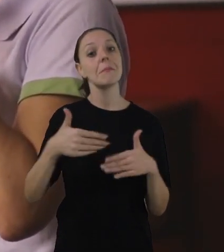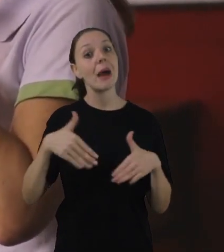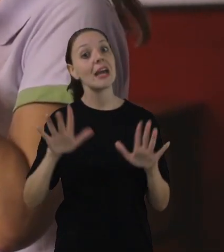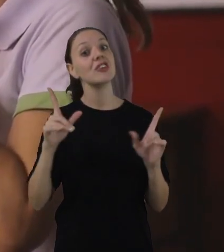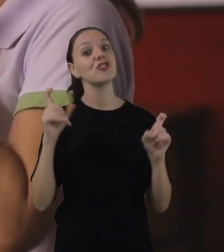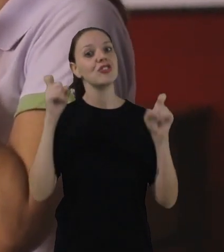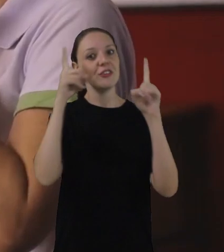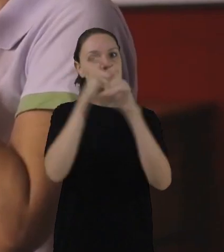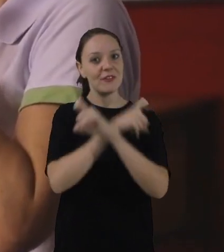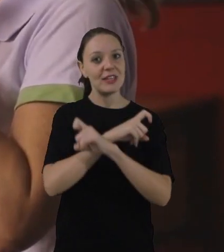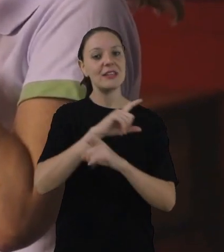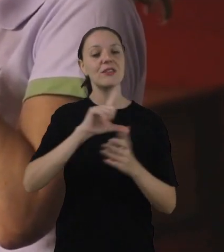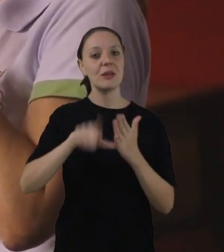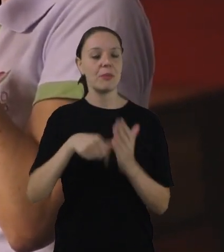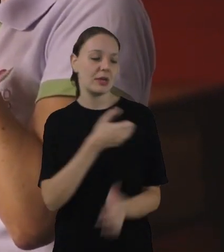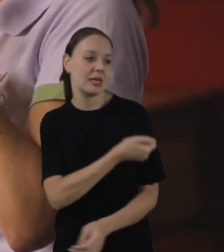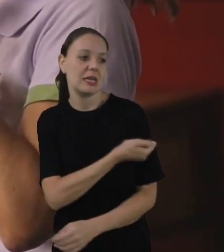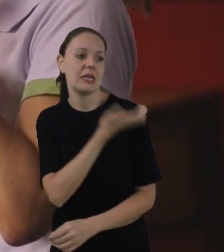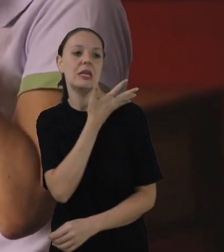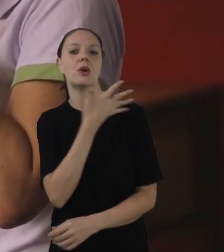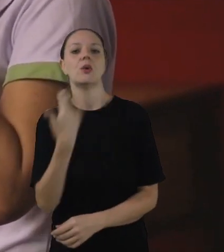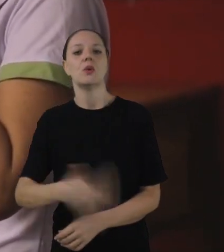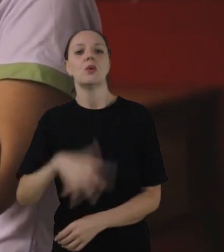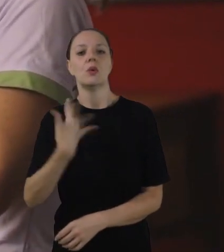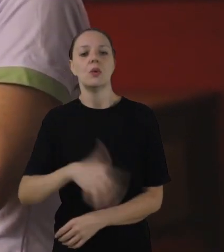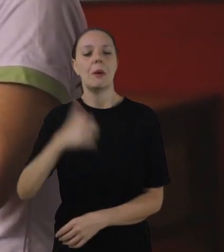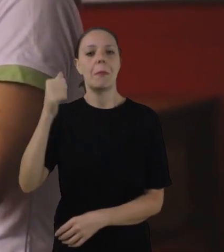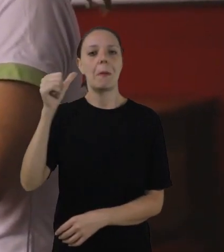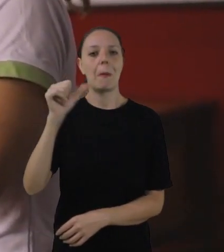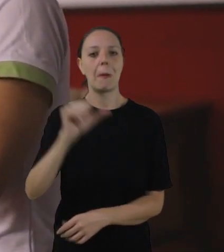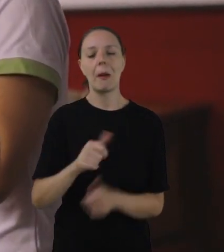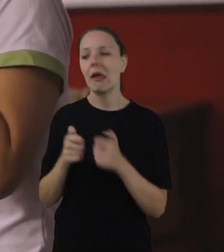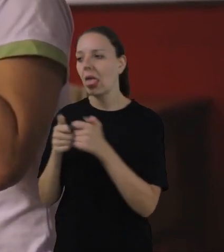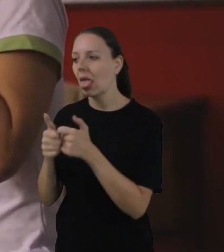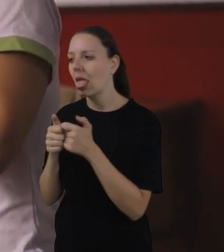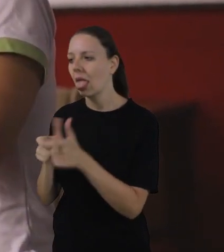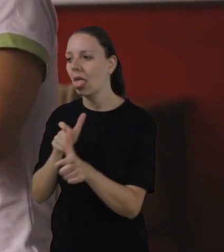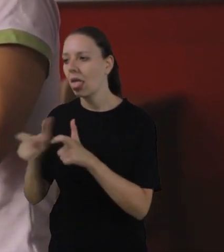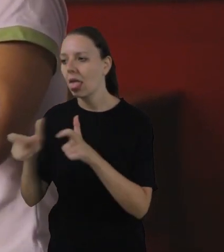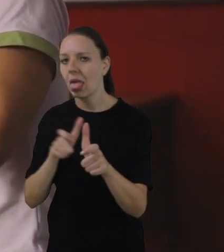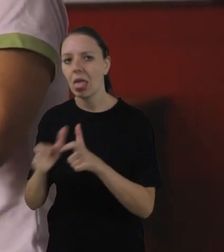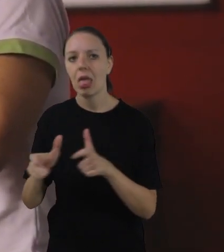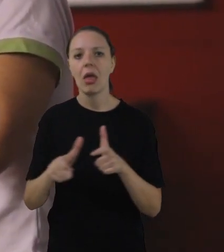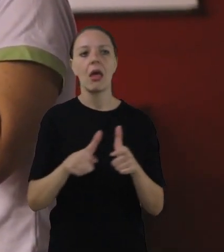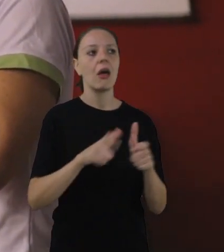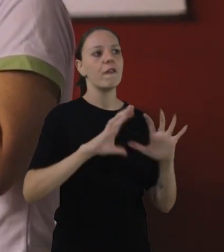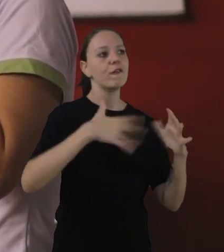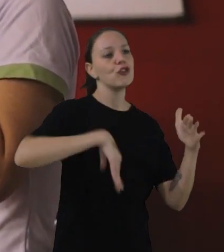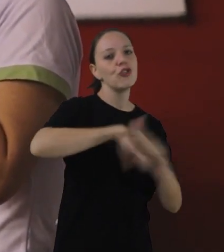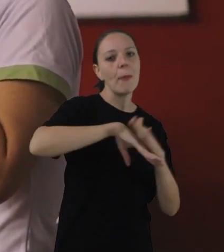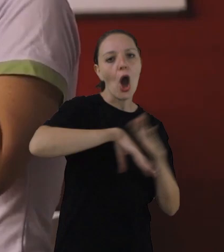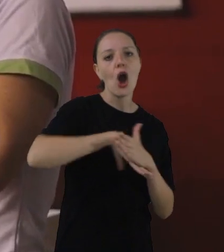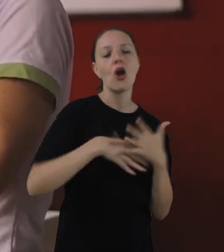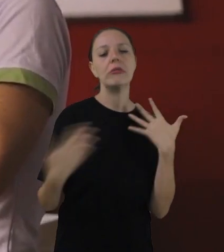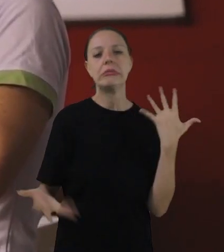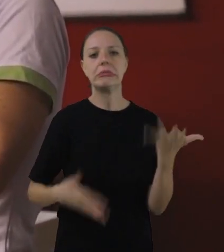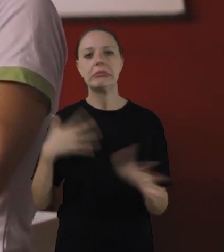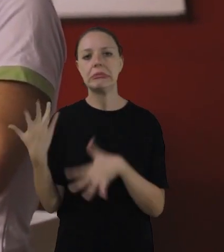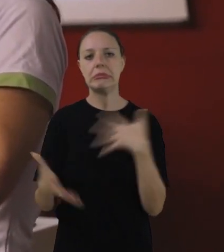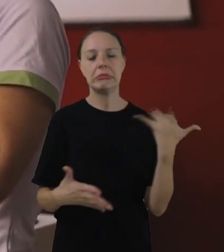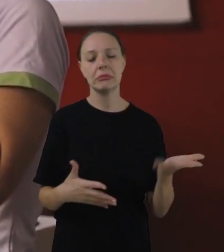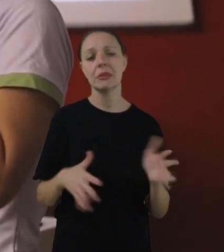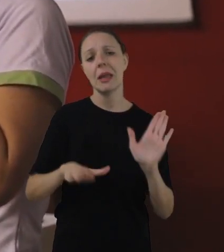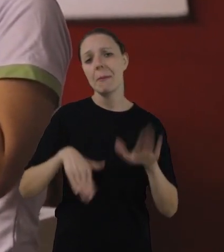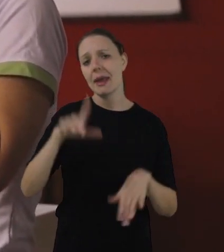complicado, daí depois lá para cima piora, e é joguinho, o menino é futebol, tem poucas, e também vai um pouco do perfil